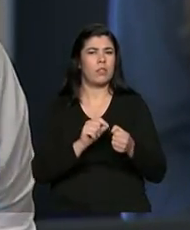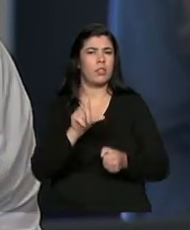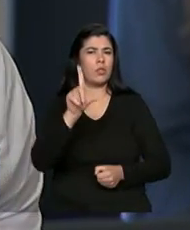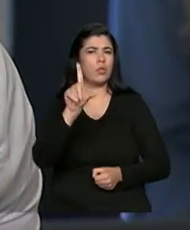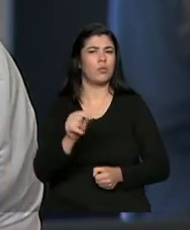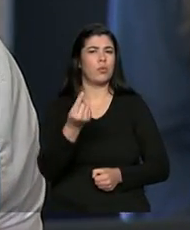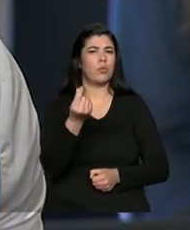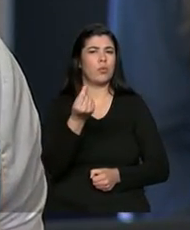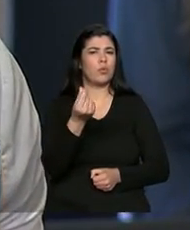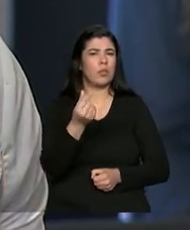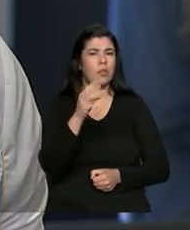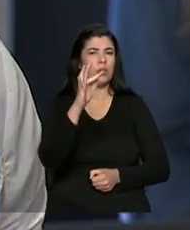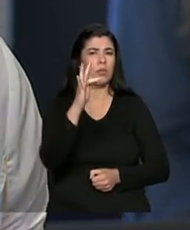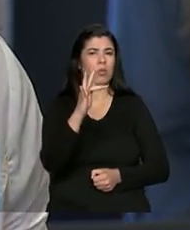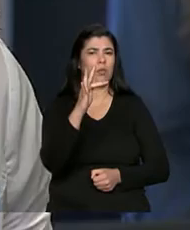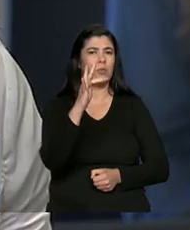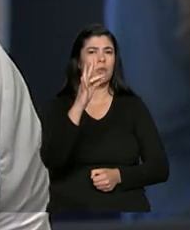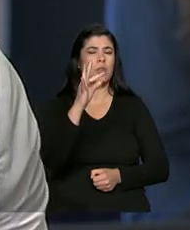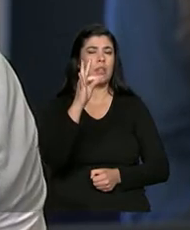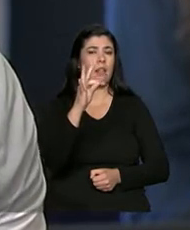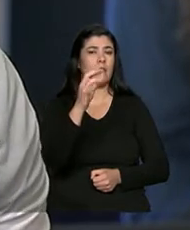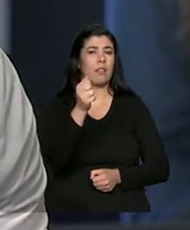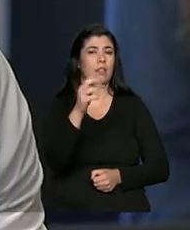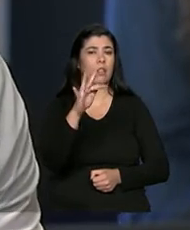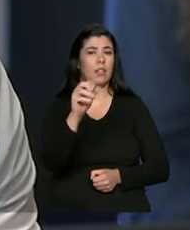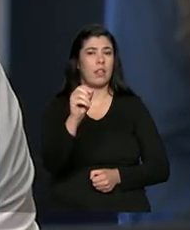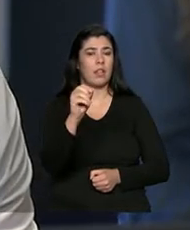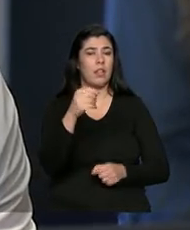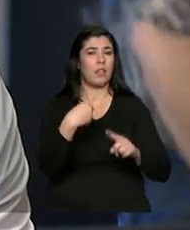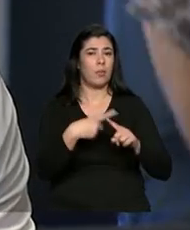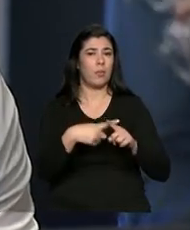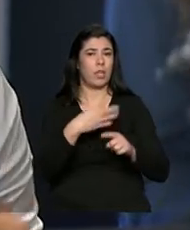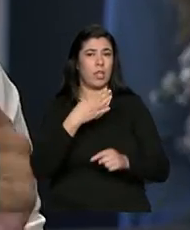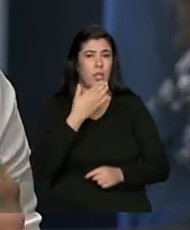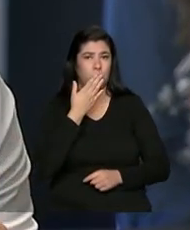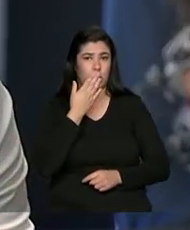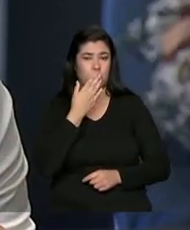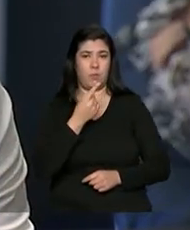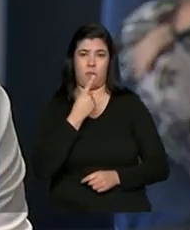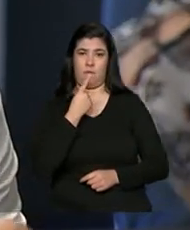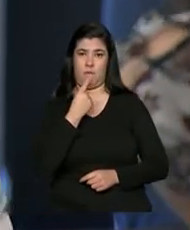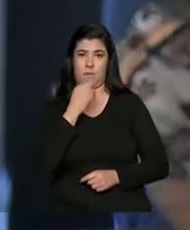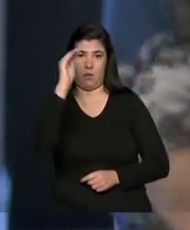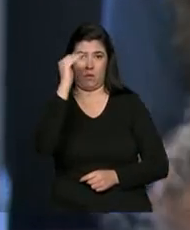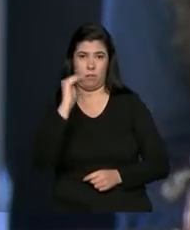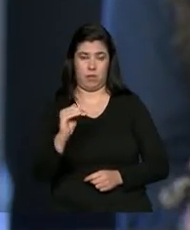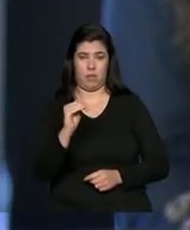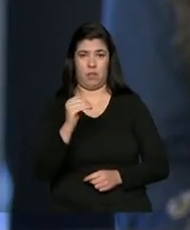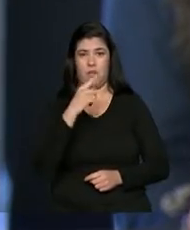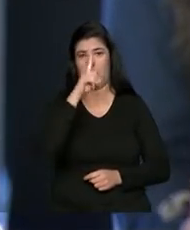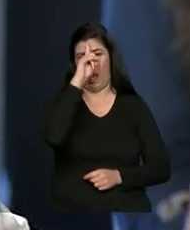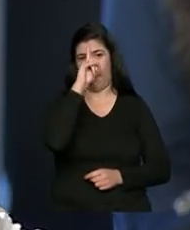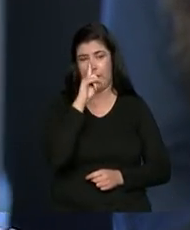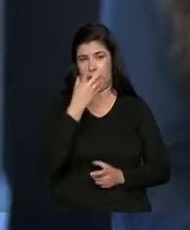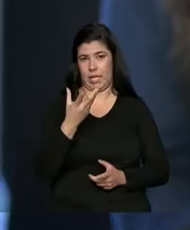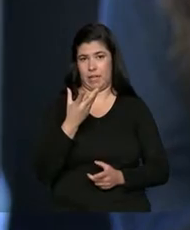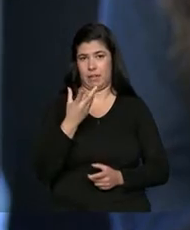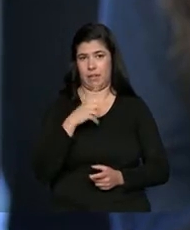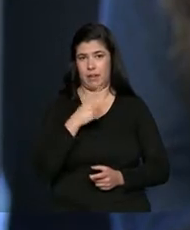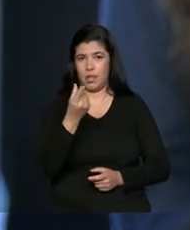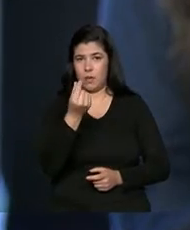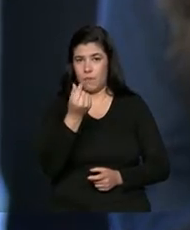passar então pra tapar a bandeira amarela porque a coisa que eu queria saber também o doutor thomaz khimki todos esses empreendimentos